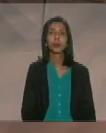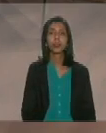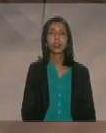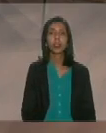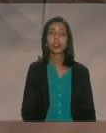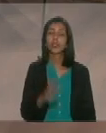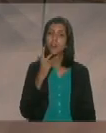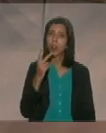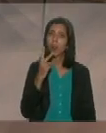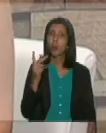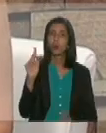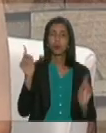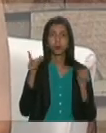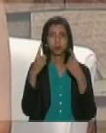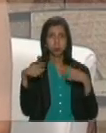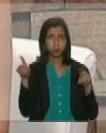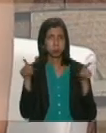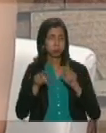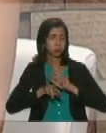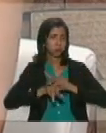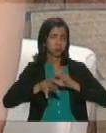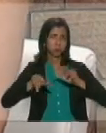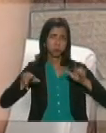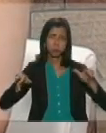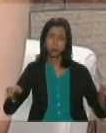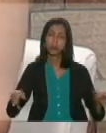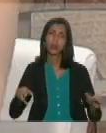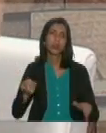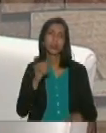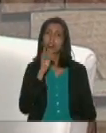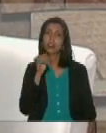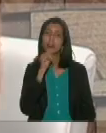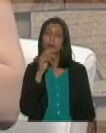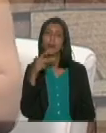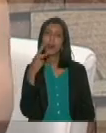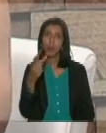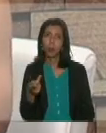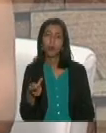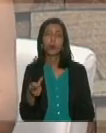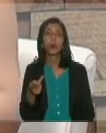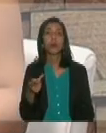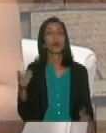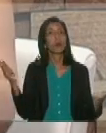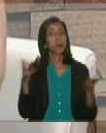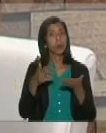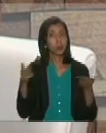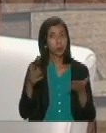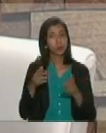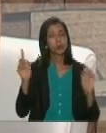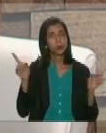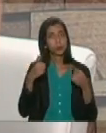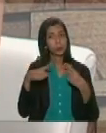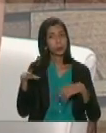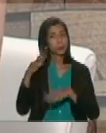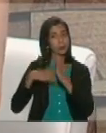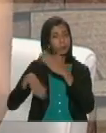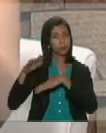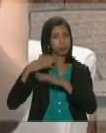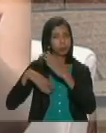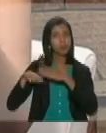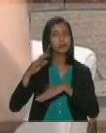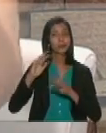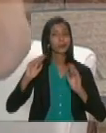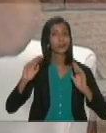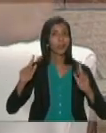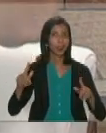dança, totalmente. Né? A gente falou aqui sobre musicais, você fez vários, inclusive citamos aqui os Splish Splash. Hoje a gente está que foi um musical que